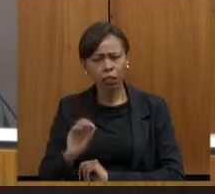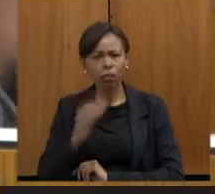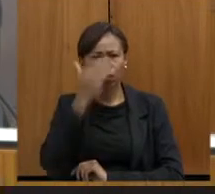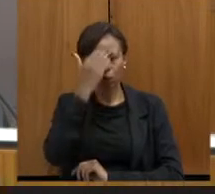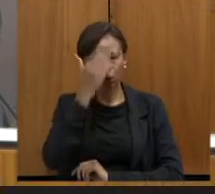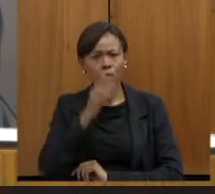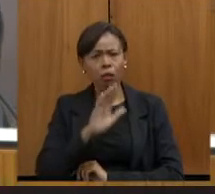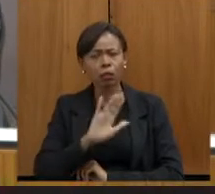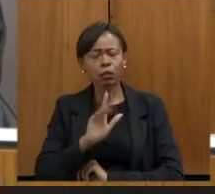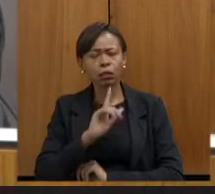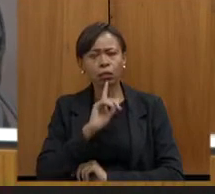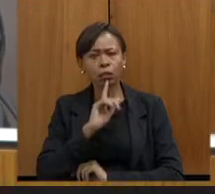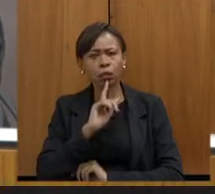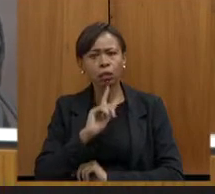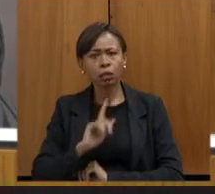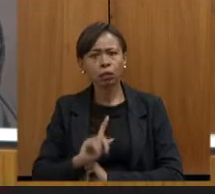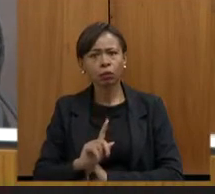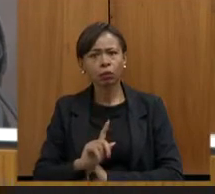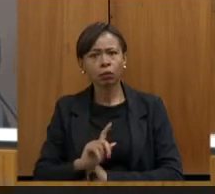Não, é...